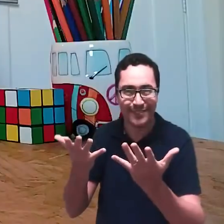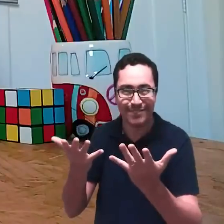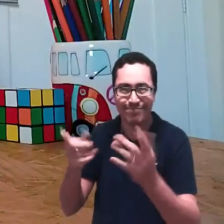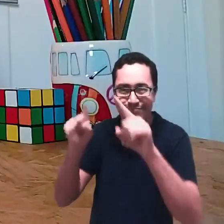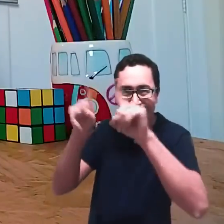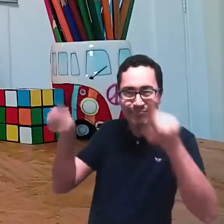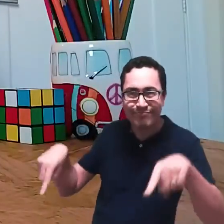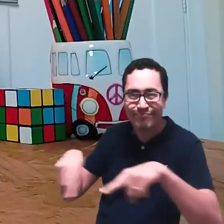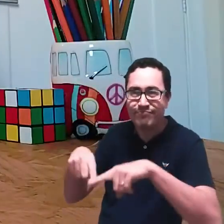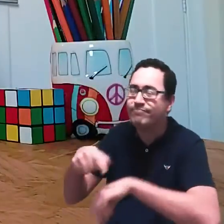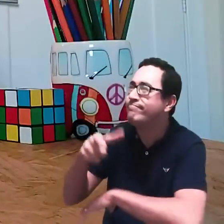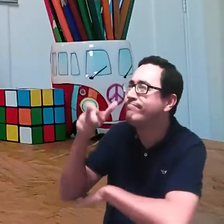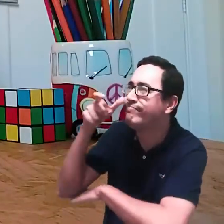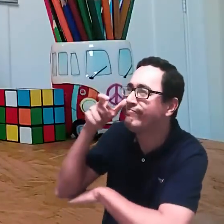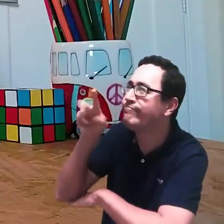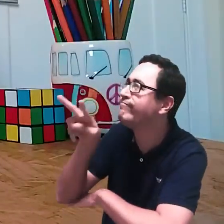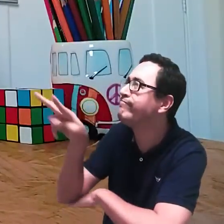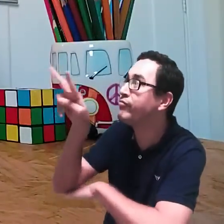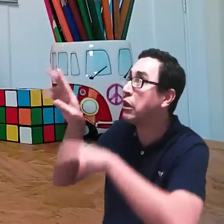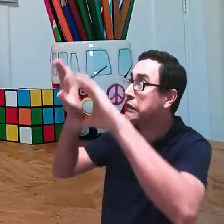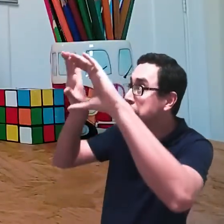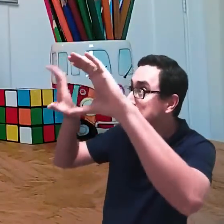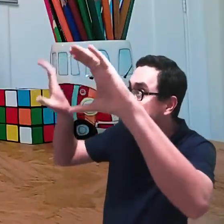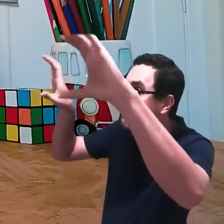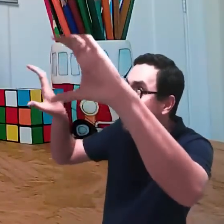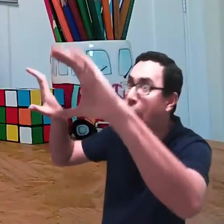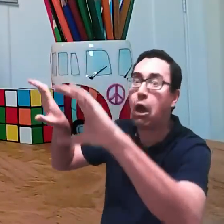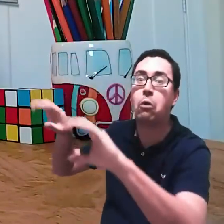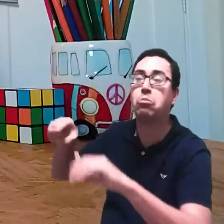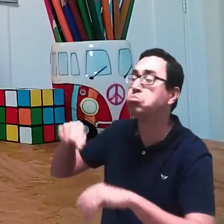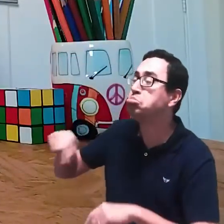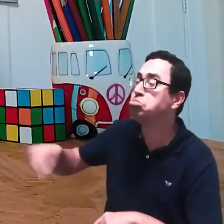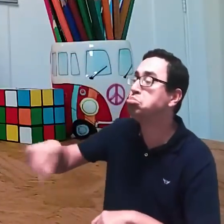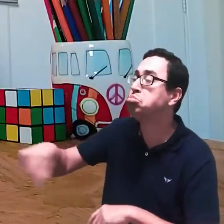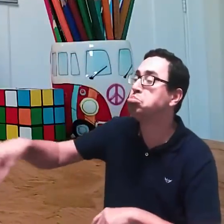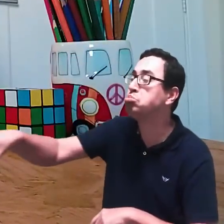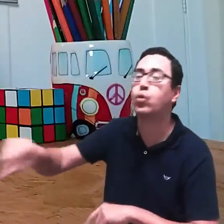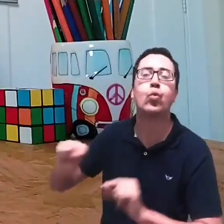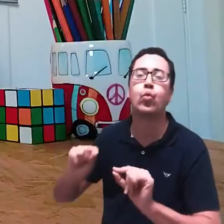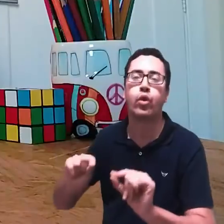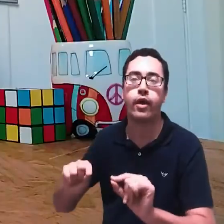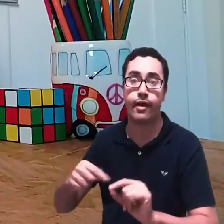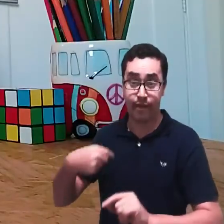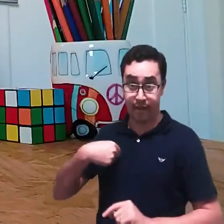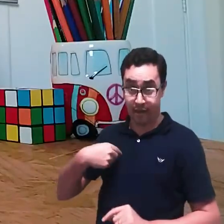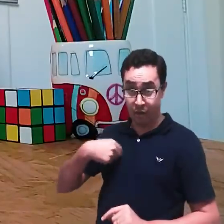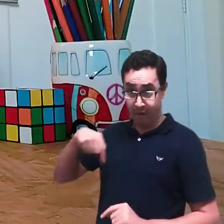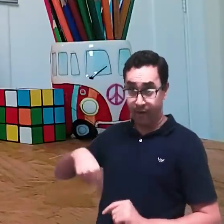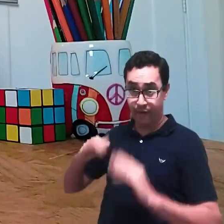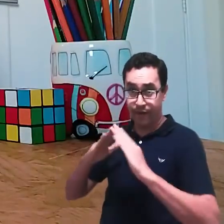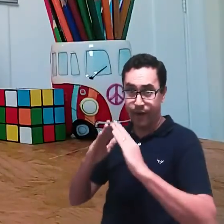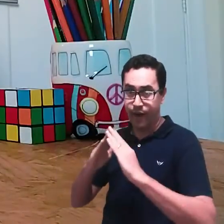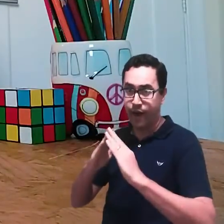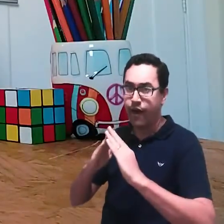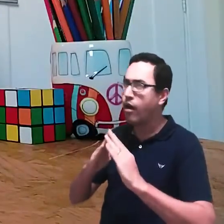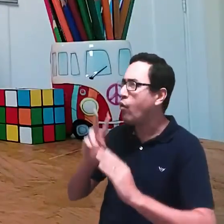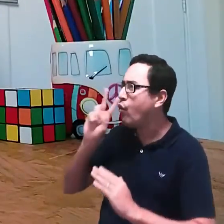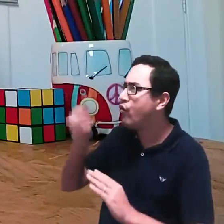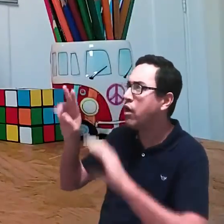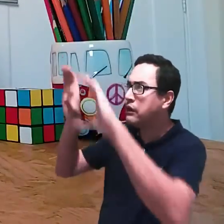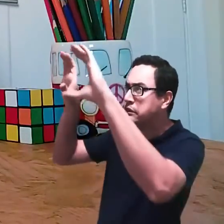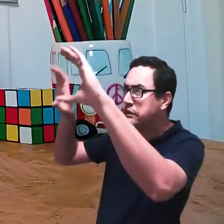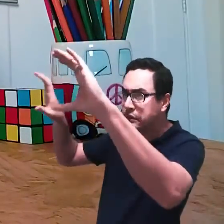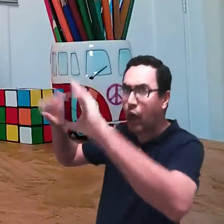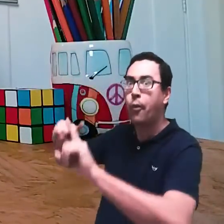céu? Vocês viram que eu enxergo prédios, certo? E uma outra pergunta, o